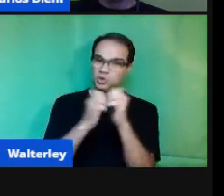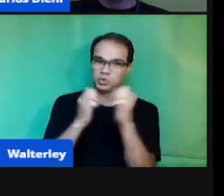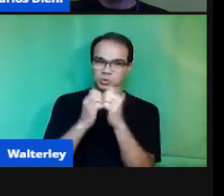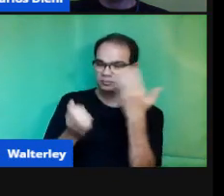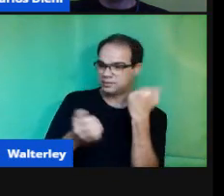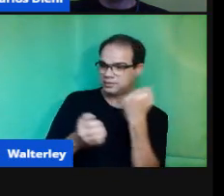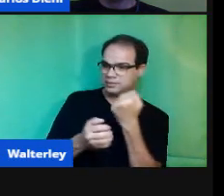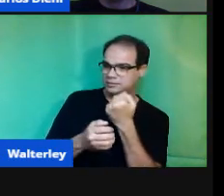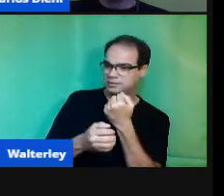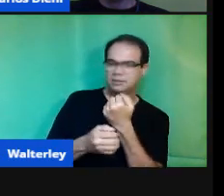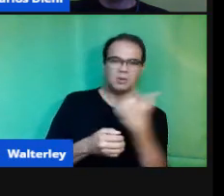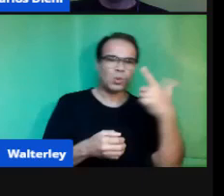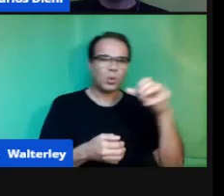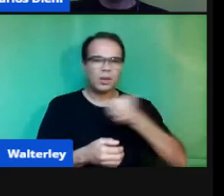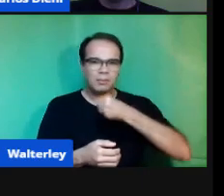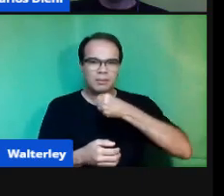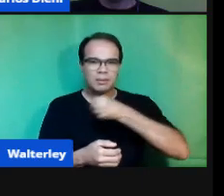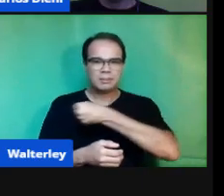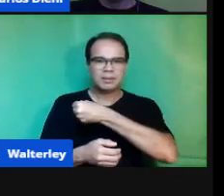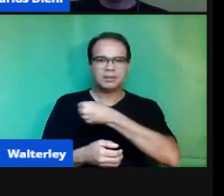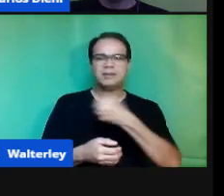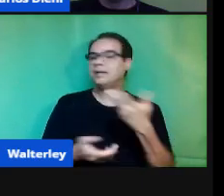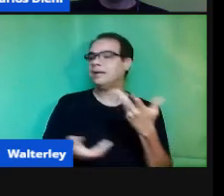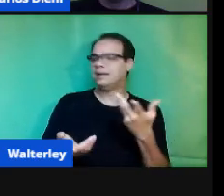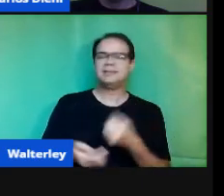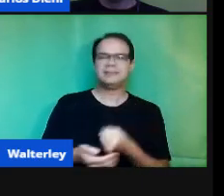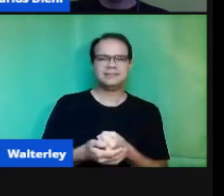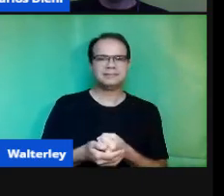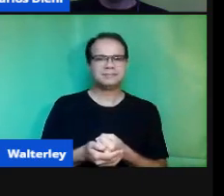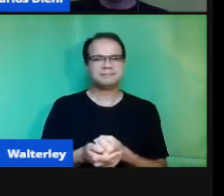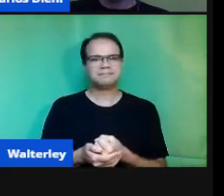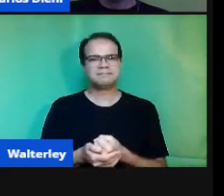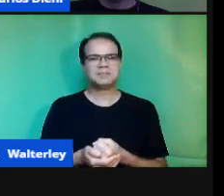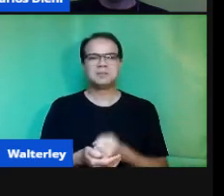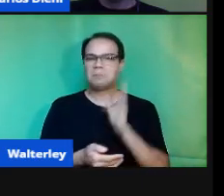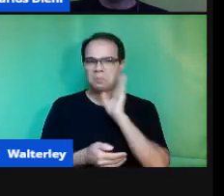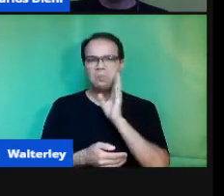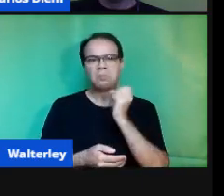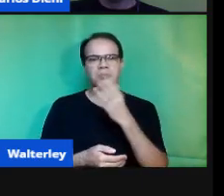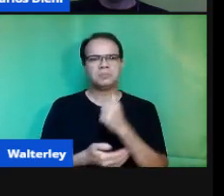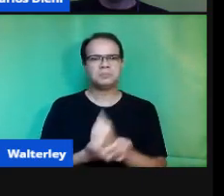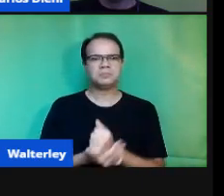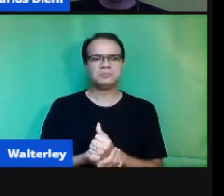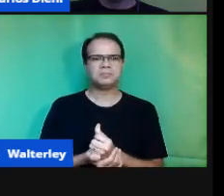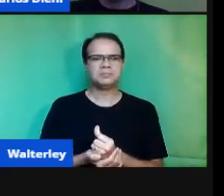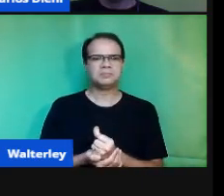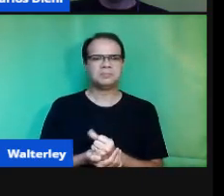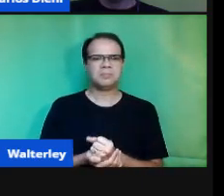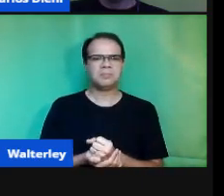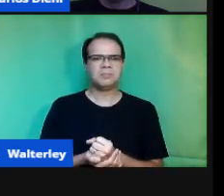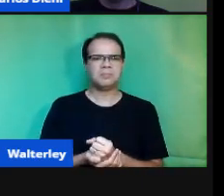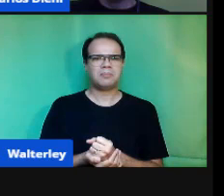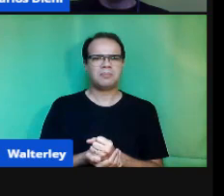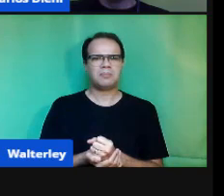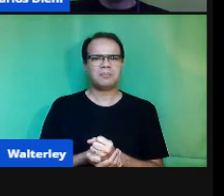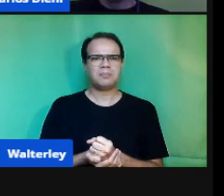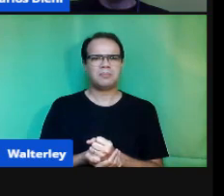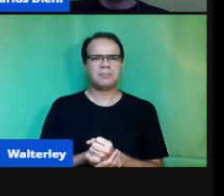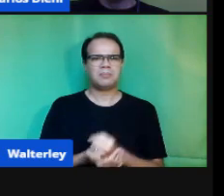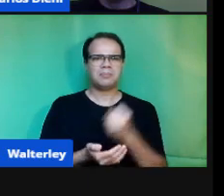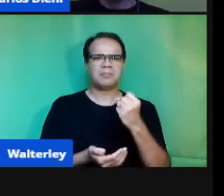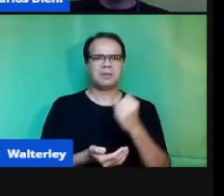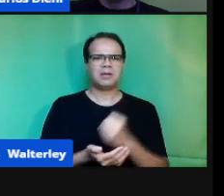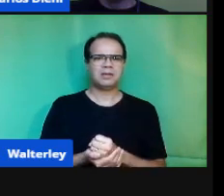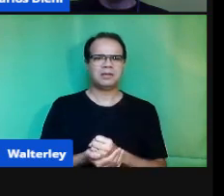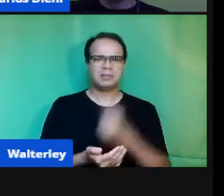Muito bom. Hoje eu não tenho coragem de fazer isso, não, tá? É doido. Mas aquele dia foi muito... De gastar R$150 no McDonald's? Tá louco. Hoje